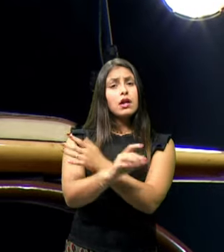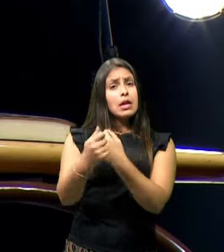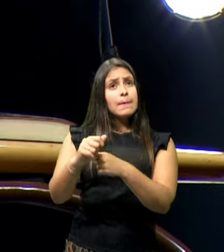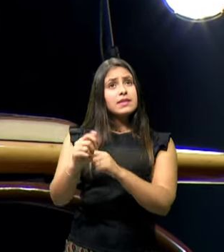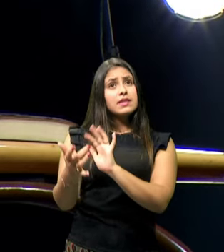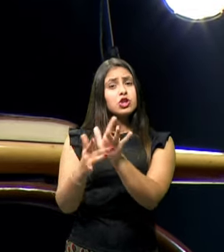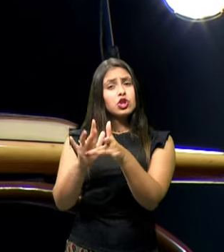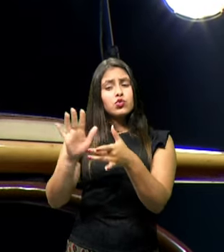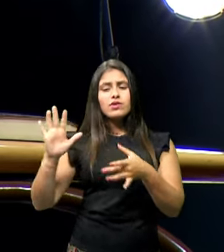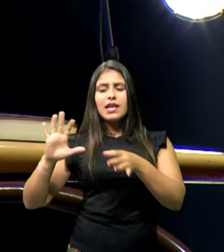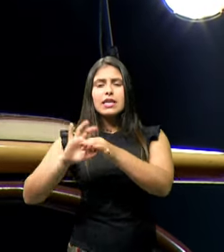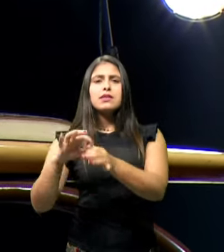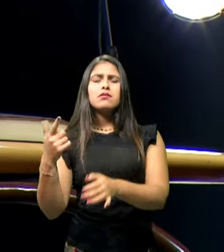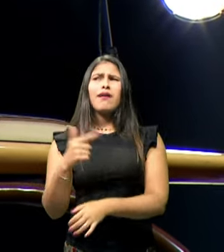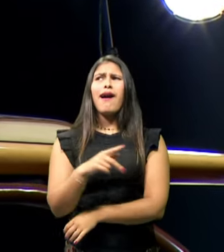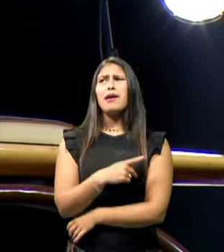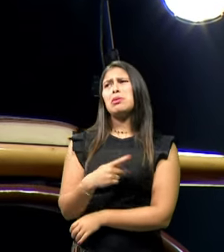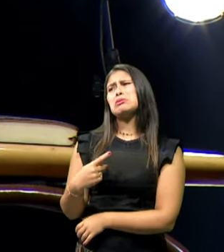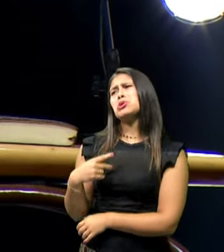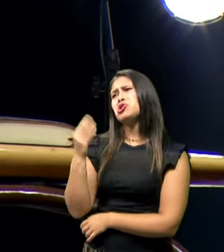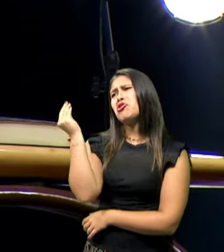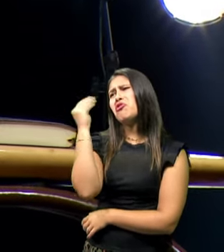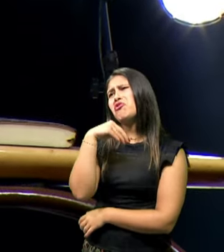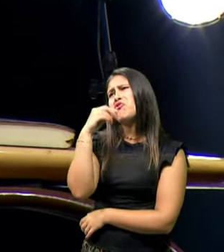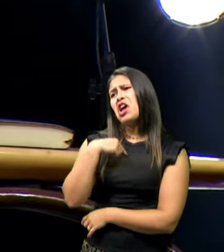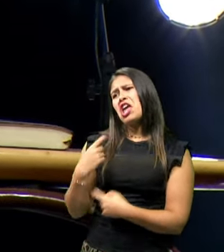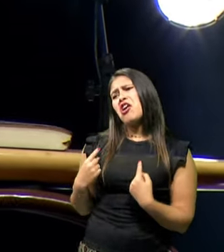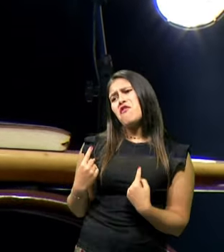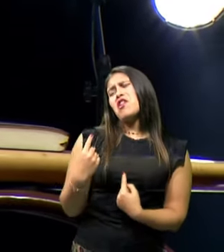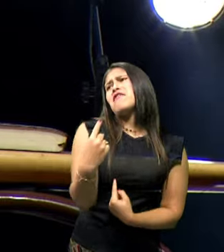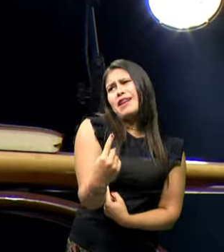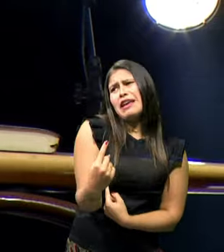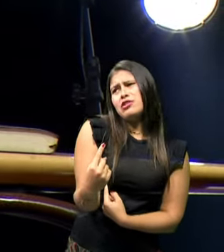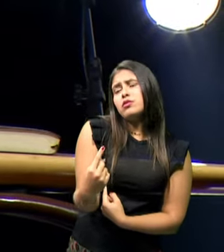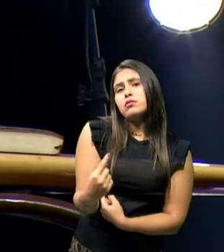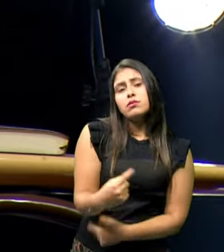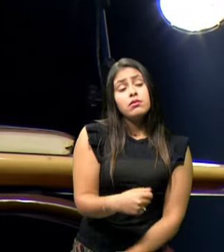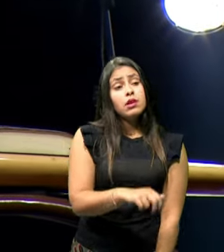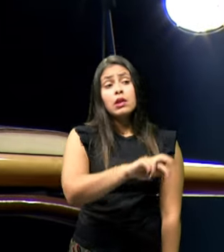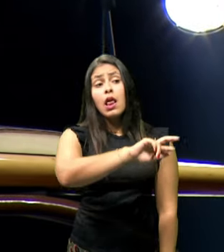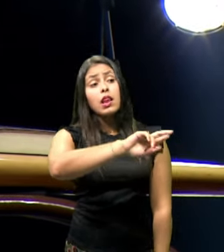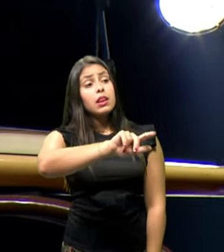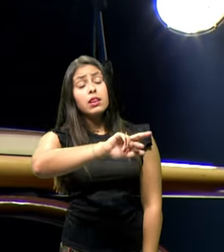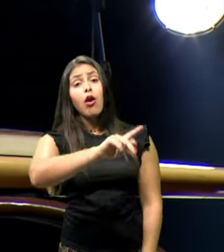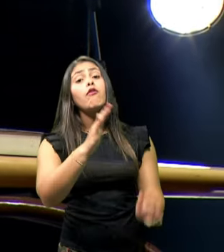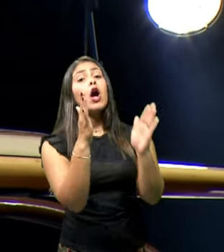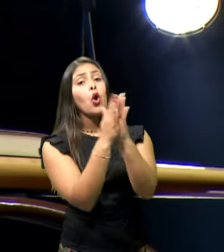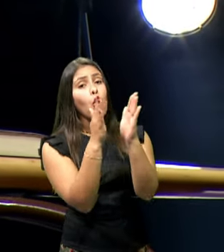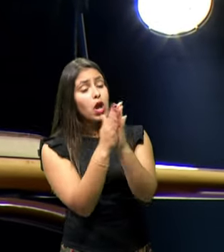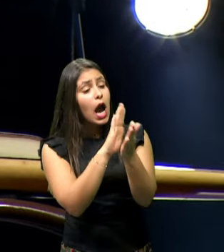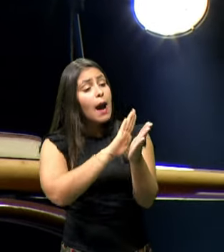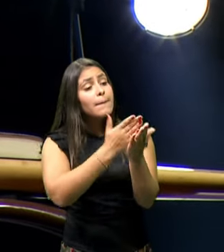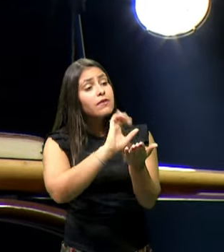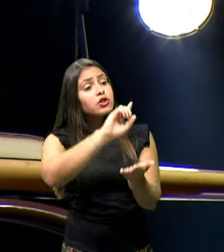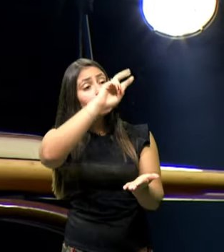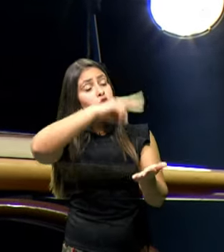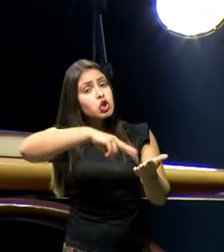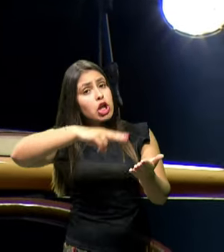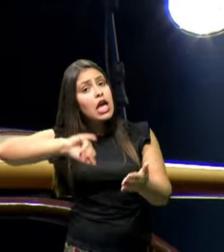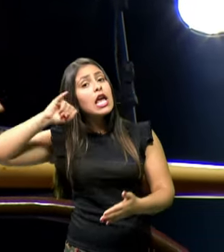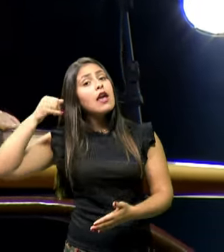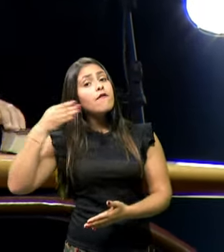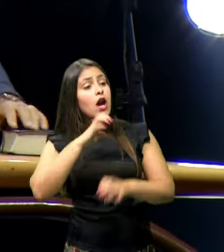Hein, pastor, eu estou meio fraco, vou aí na frente. Não vem não. Vai orar, vai ler a Bíblia, vai jejuar, vem para a igreja,